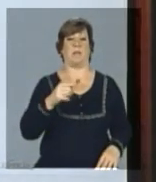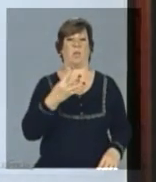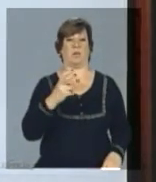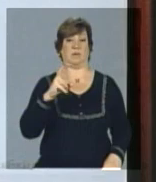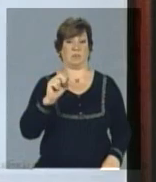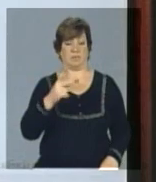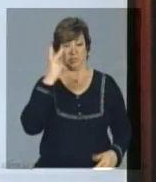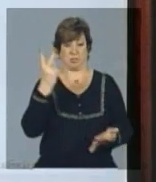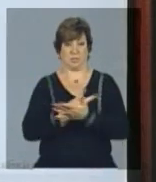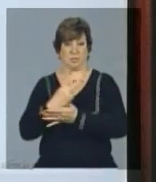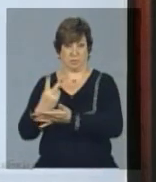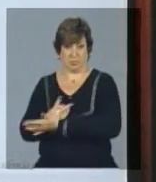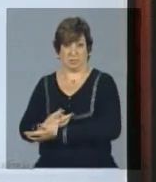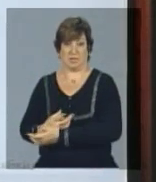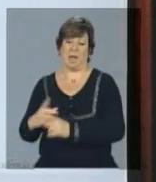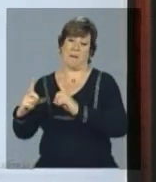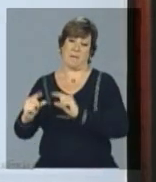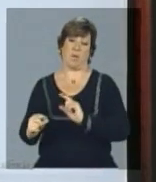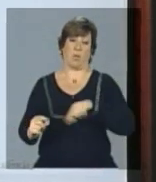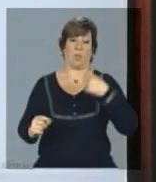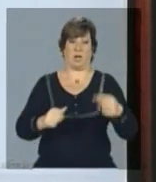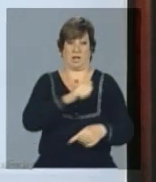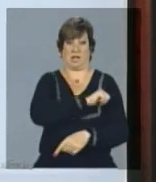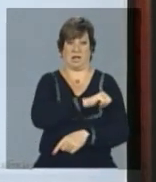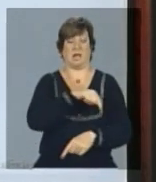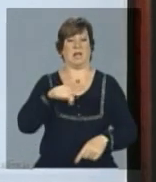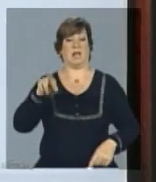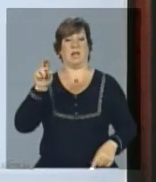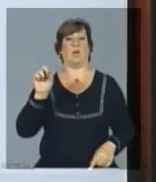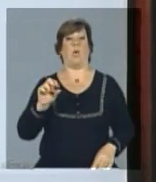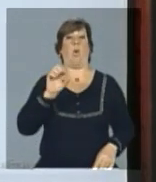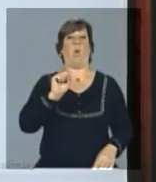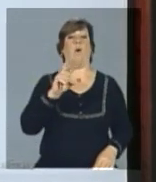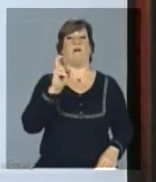casos, que são menos do que os do Rio de Janeiro, representam